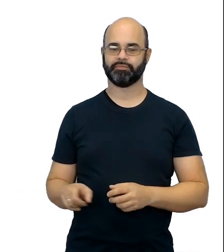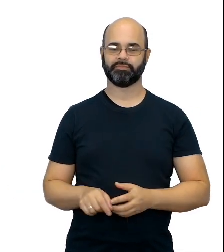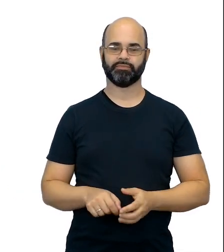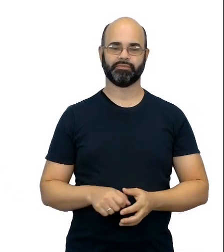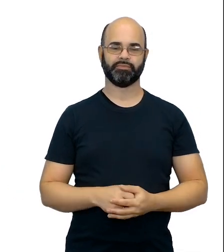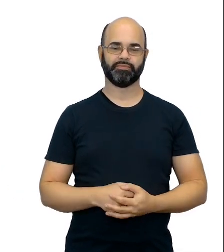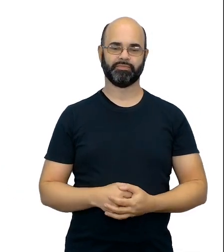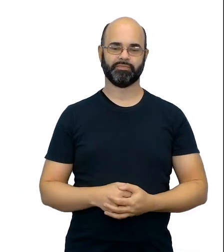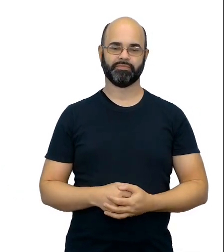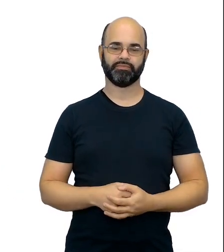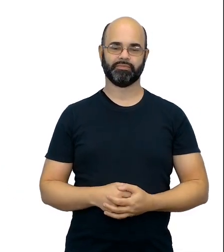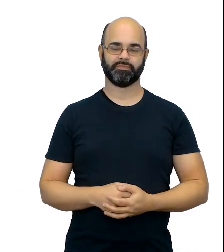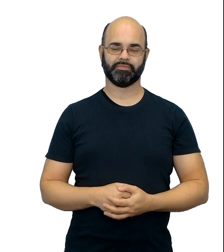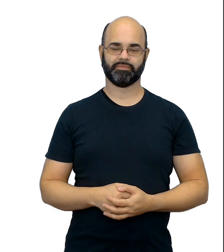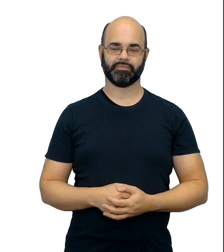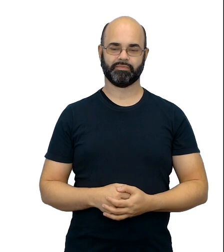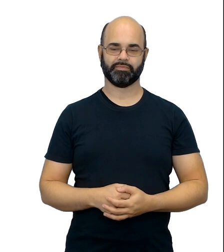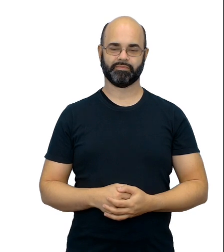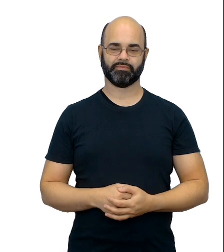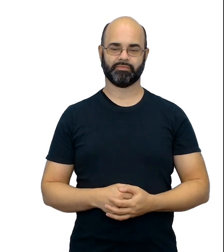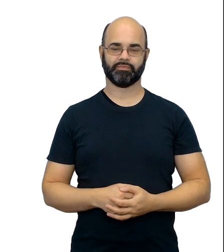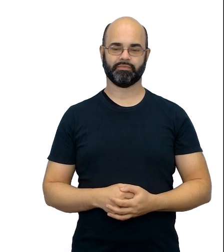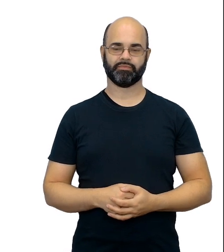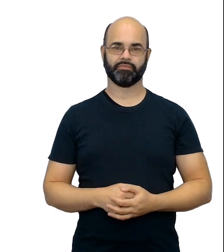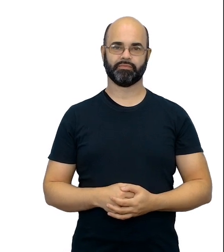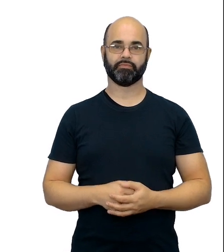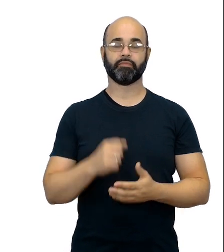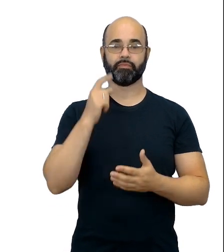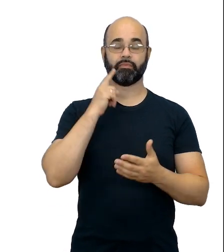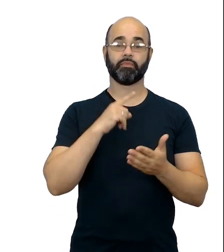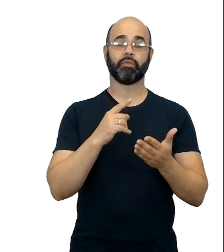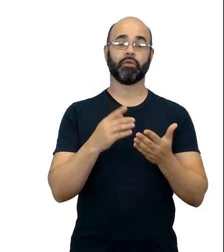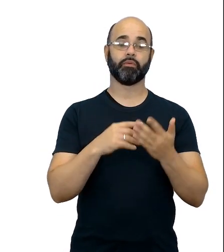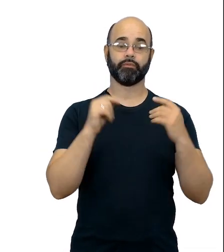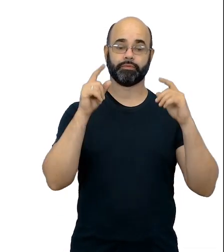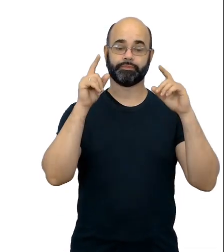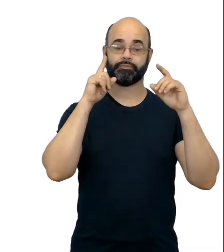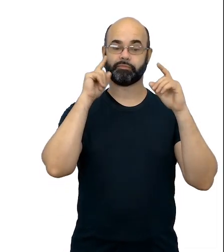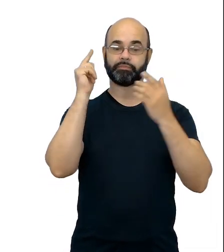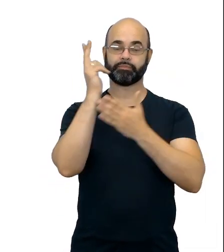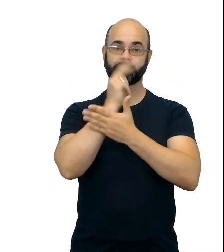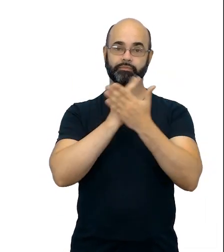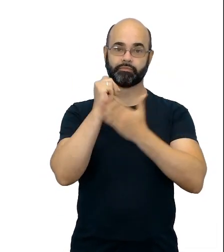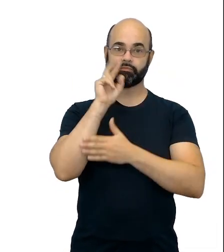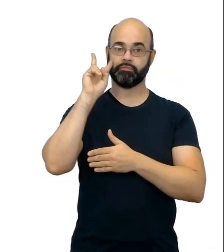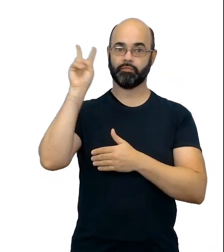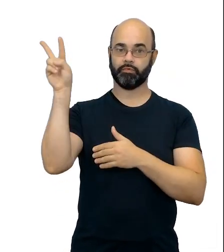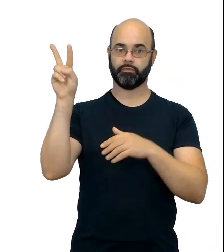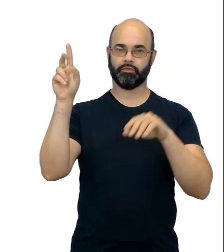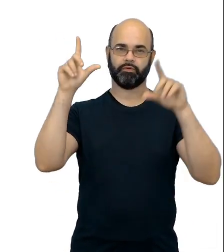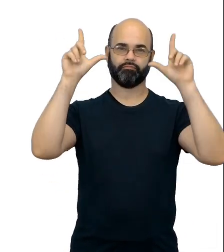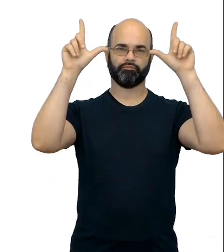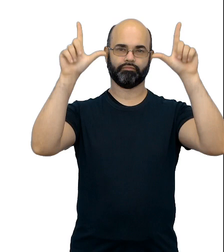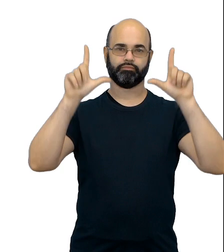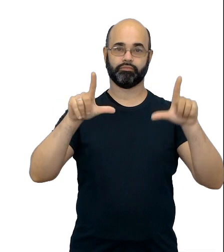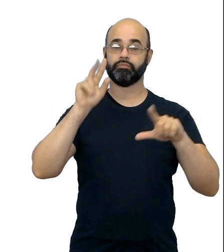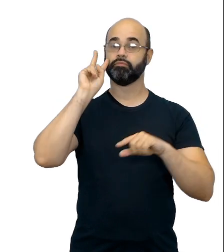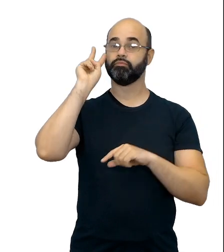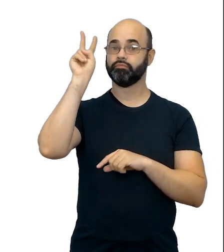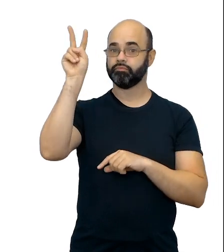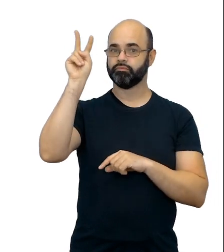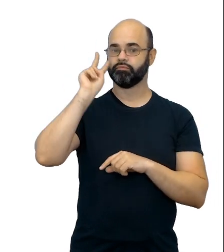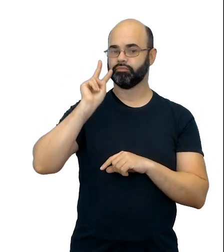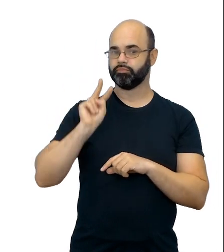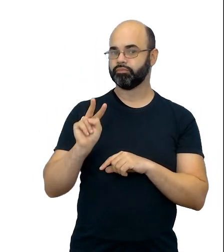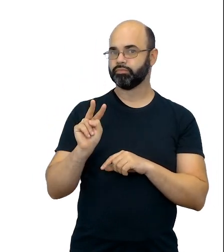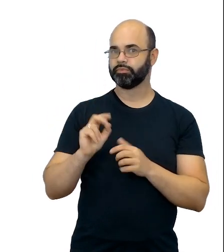para que a gente observe essas figuras, né? É uma atividade de observação,